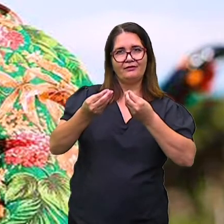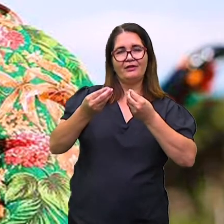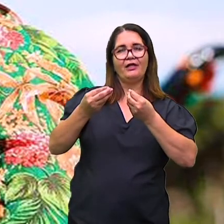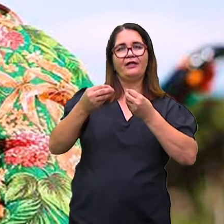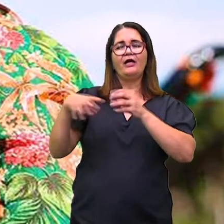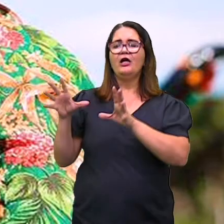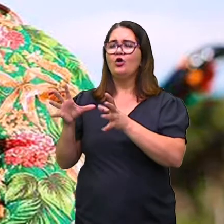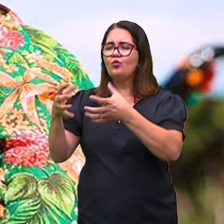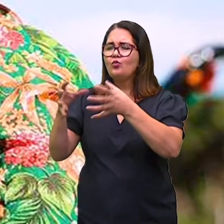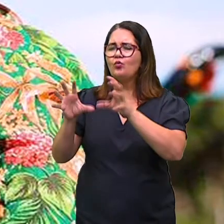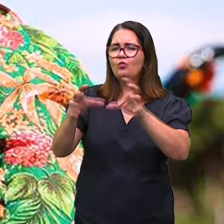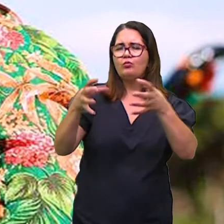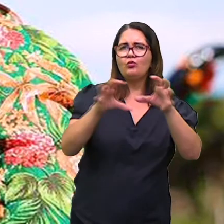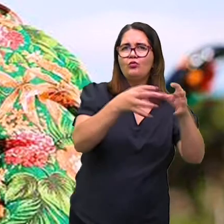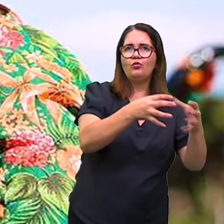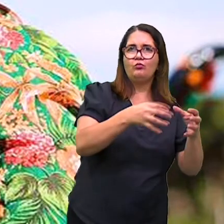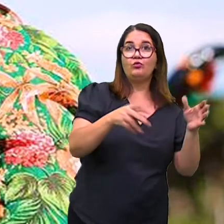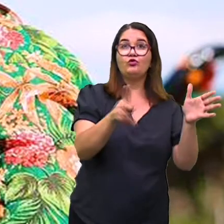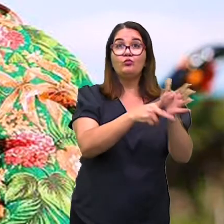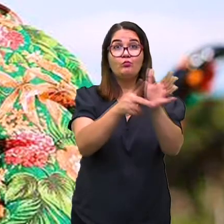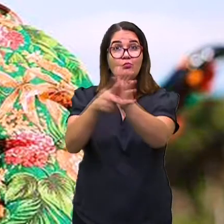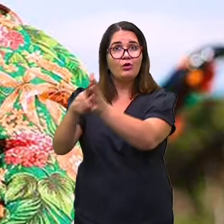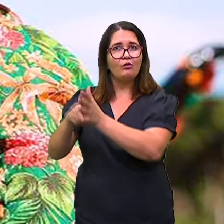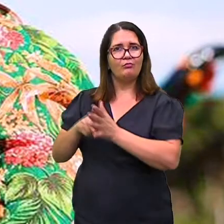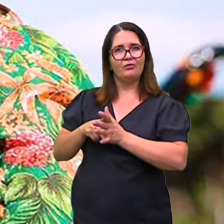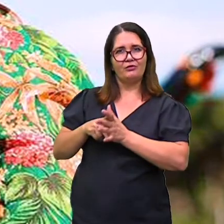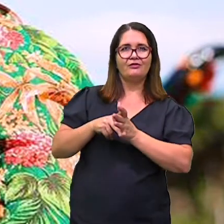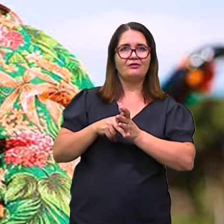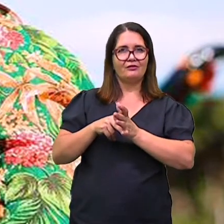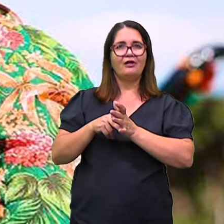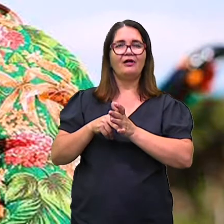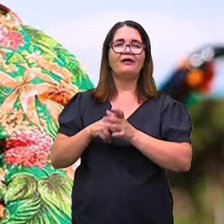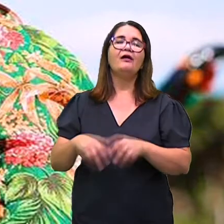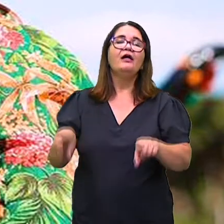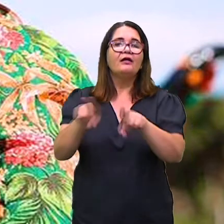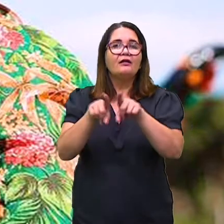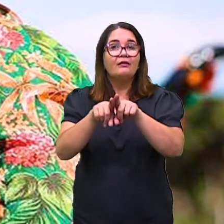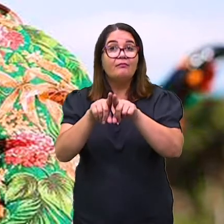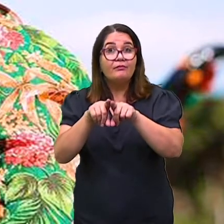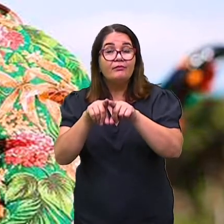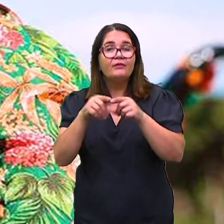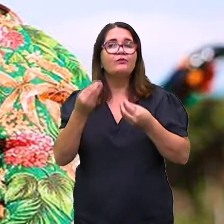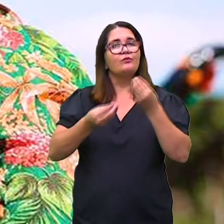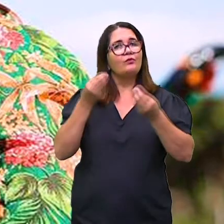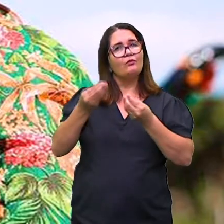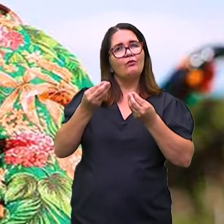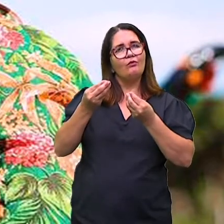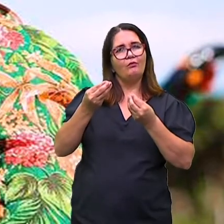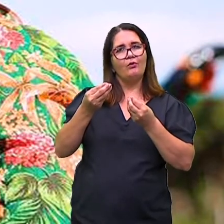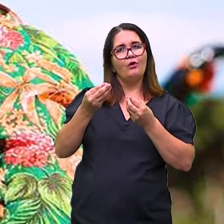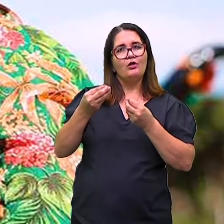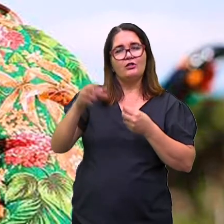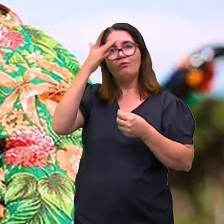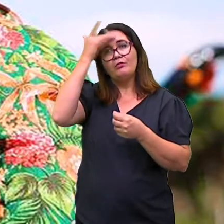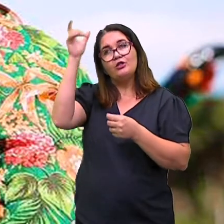curucucus, por causa do som que emitem. São pessoas que se vestem, né, com